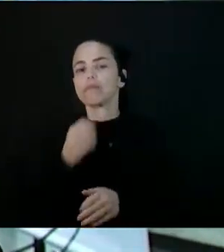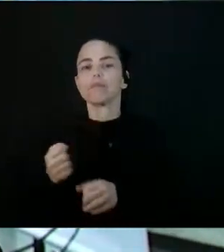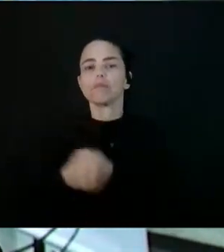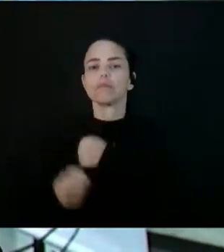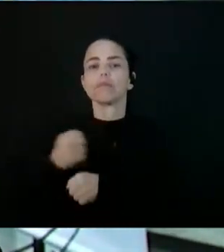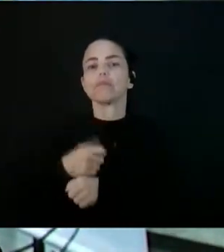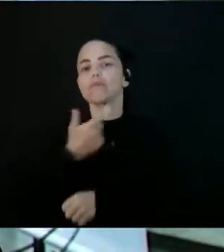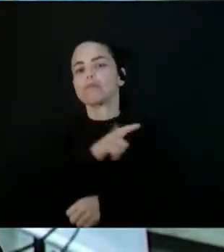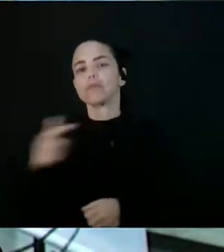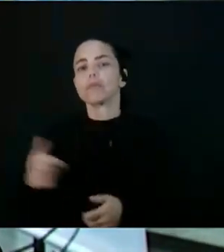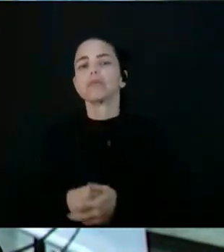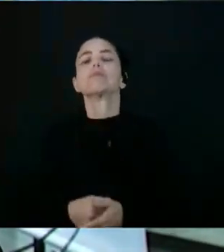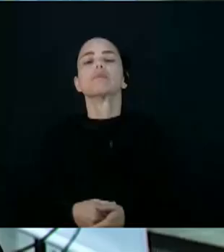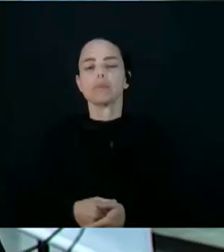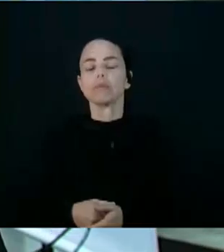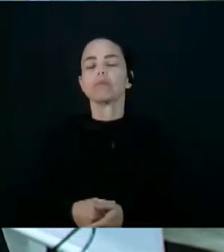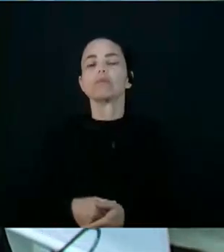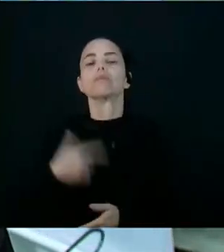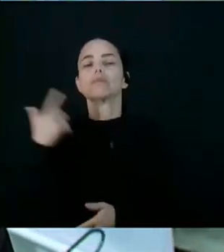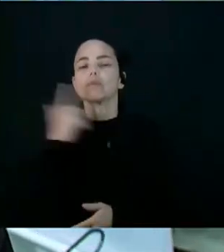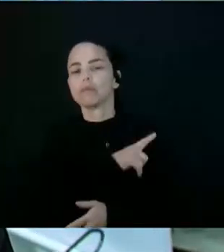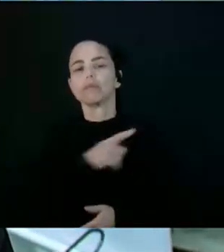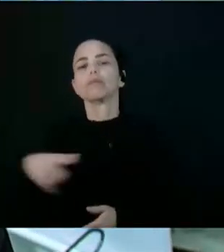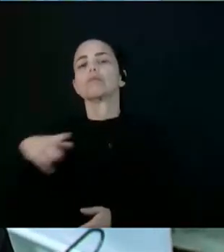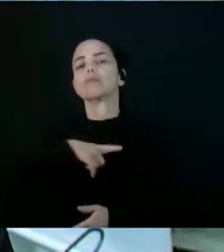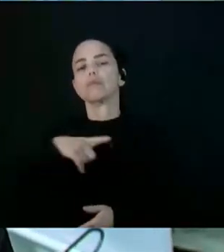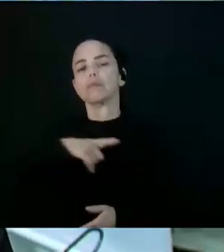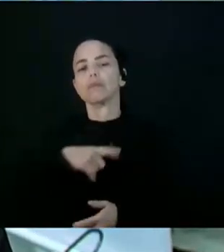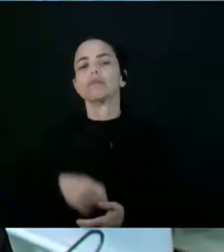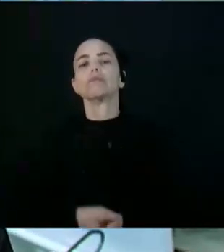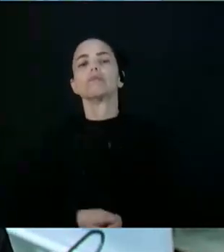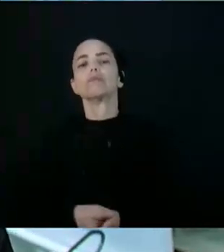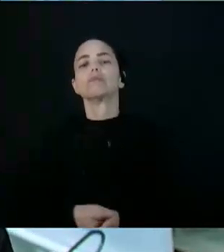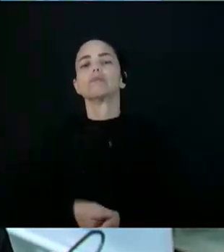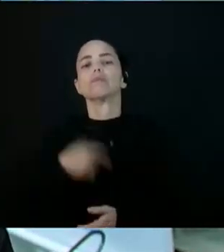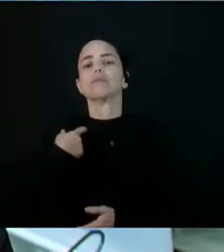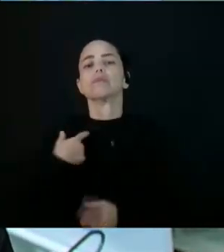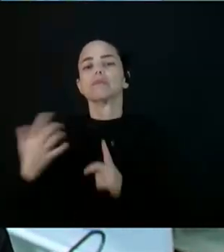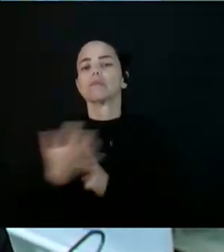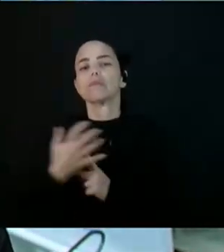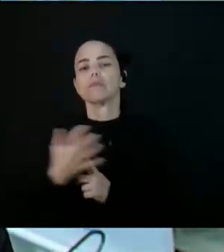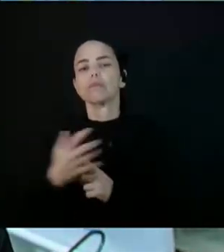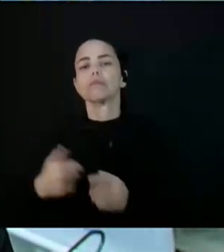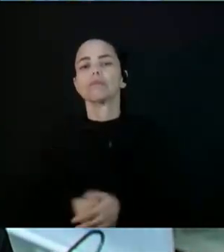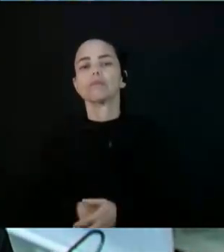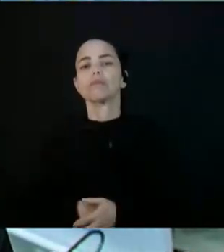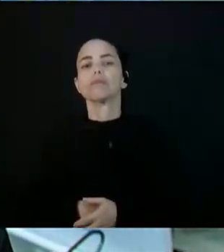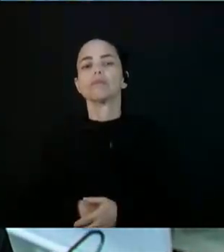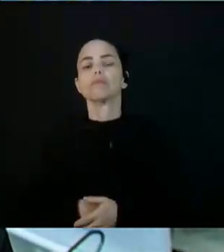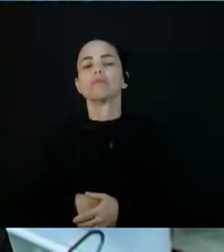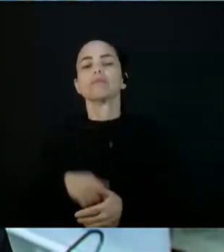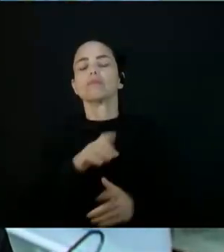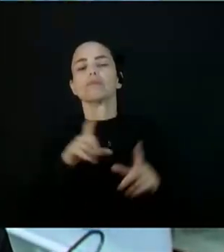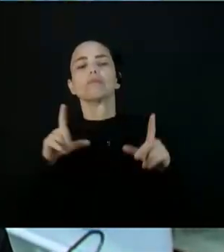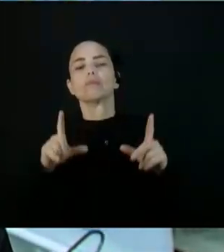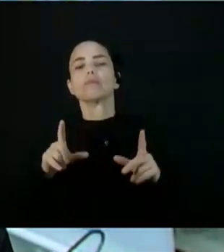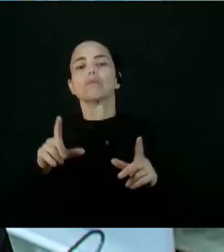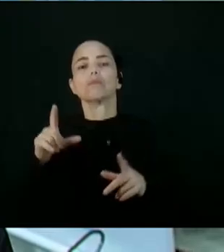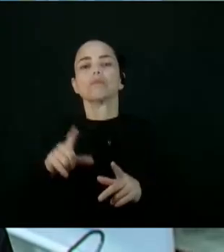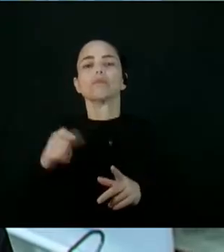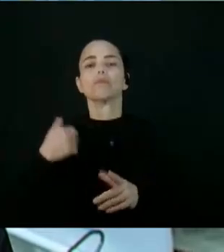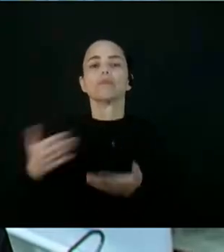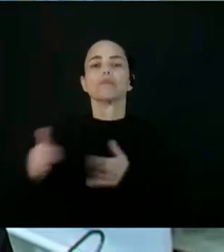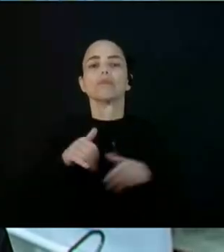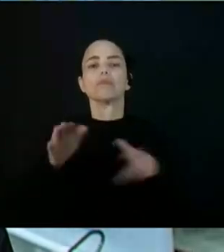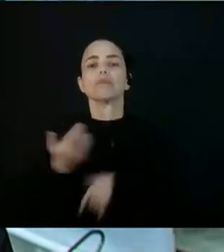esse ano finalmente consegui ter. O pessoal me convenceu a fazer uma chapa, a convidar os meus